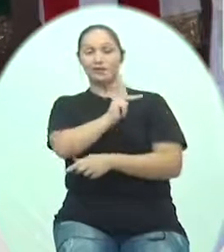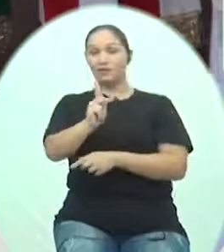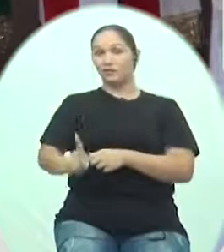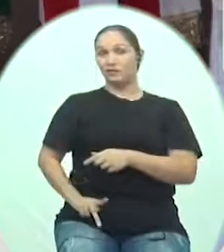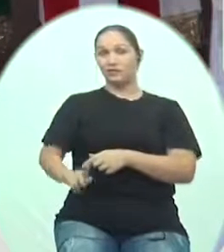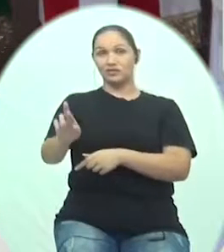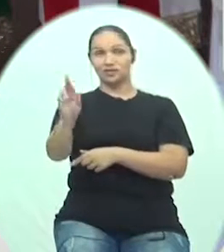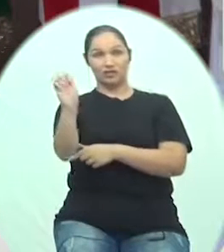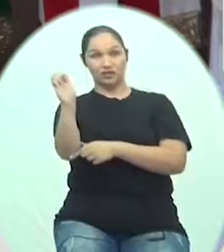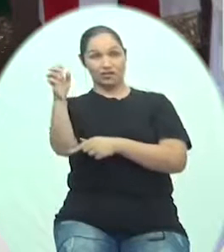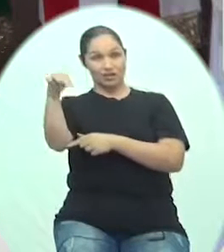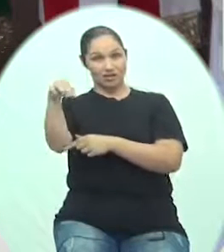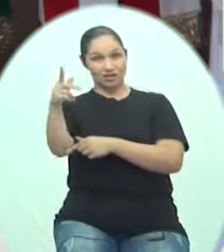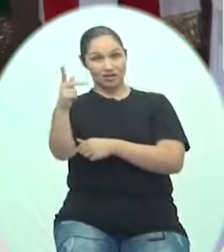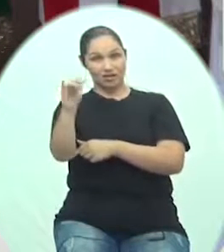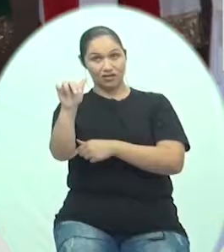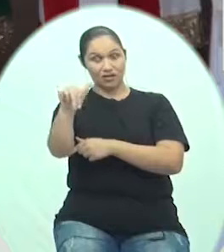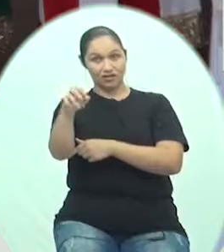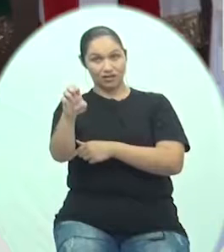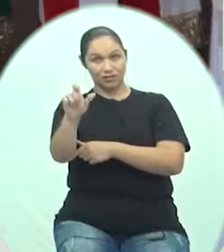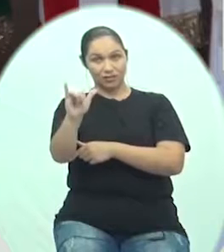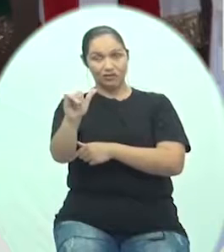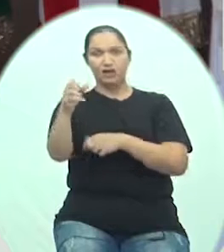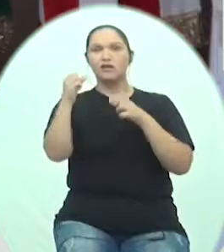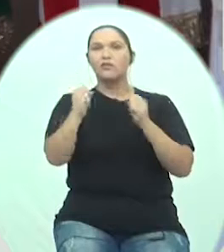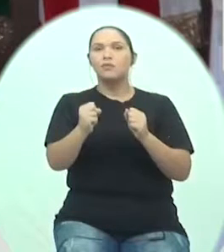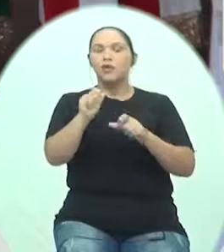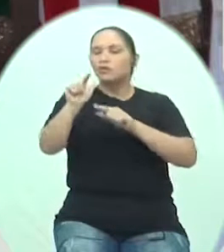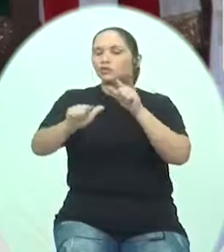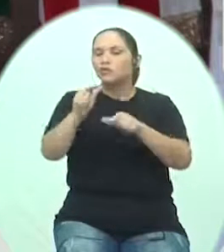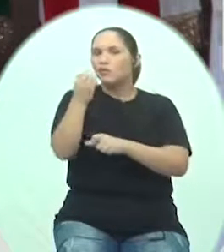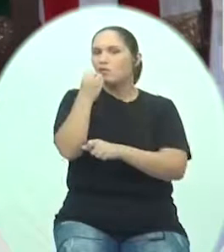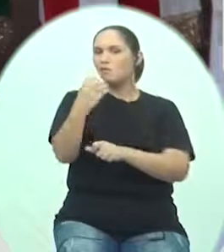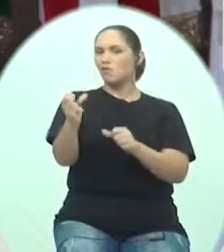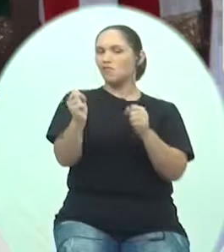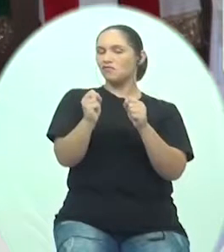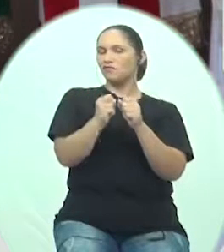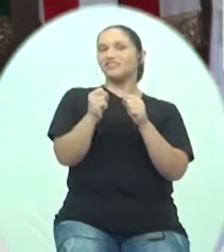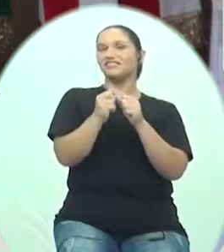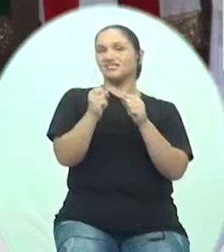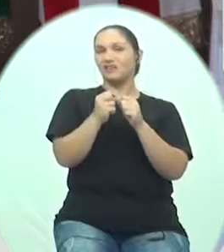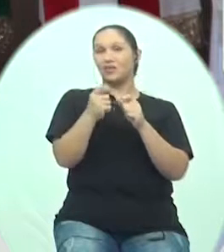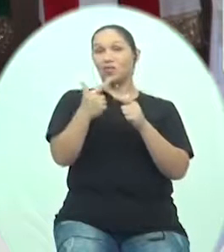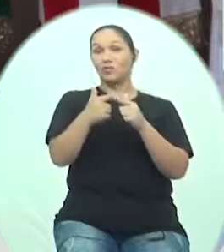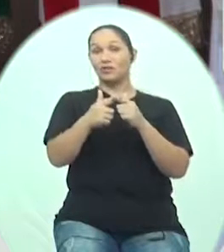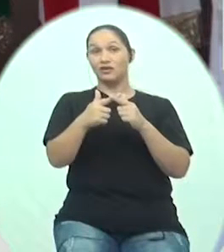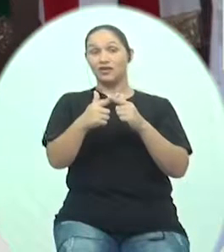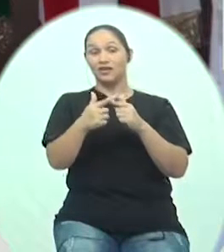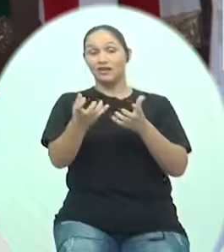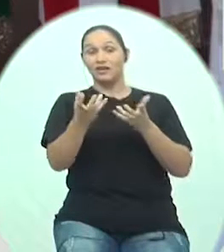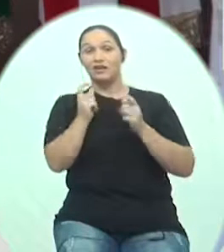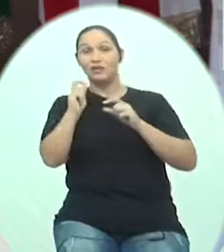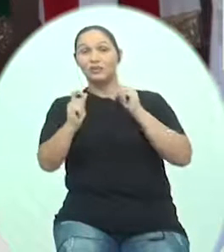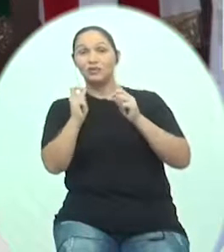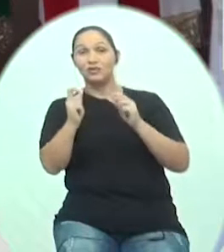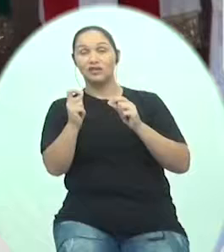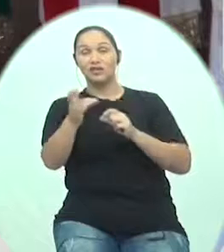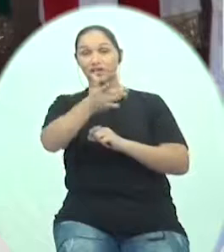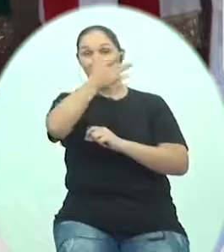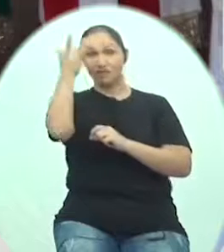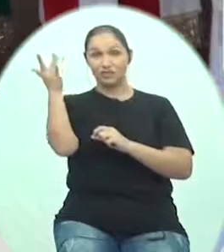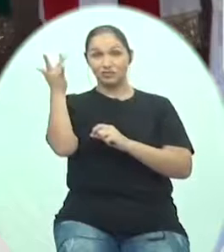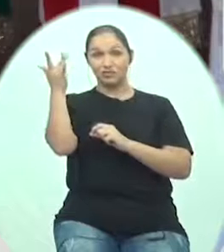trabalho com toda a sua diretoria que possamos cada vez mais dar qualidade de vida às pessoas que moram nesse